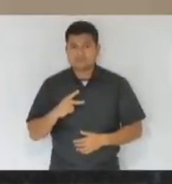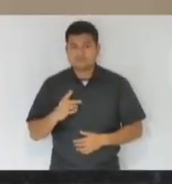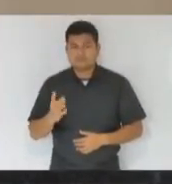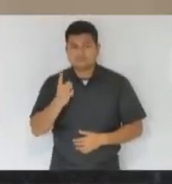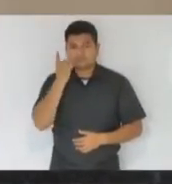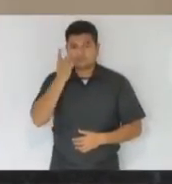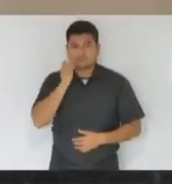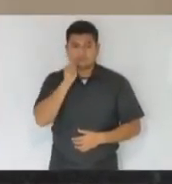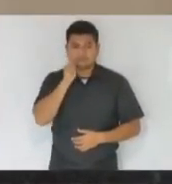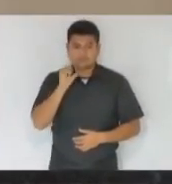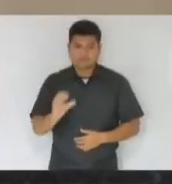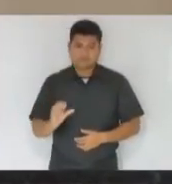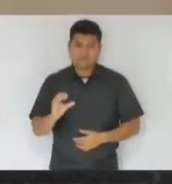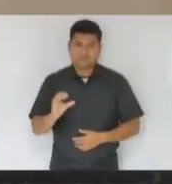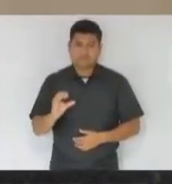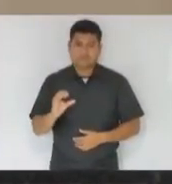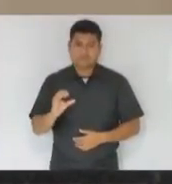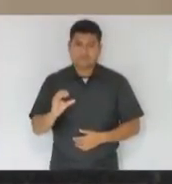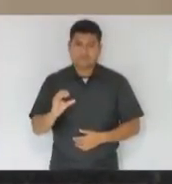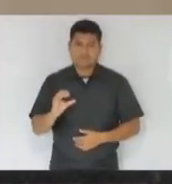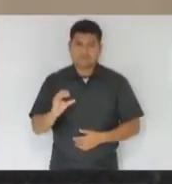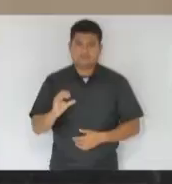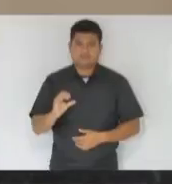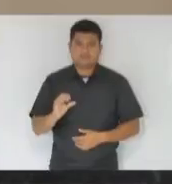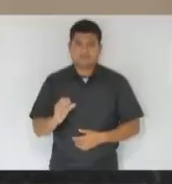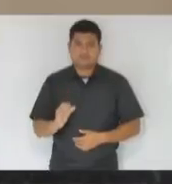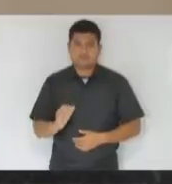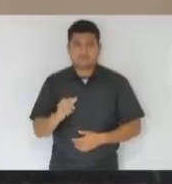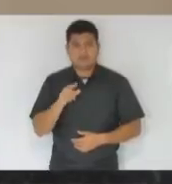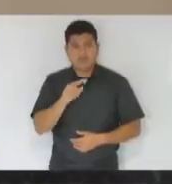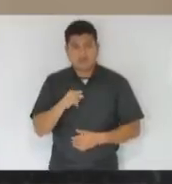Ana Carolina, que é de Itajaí.